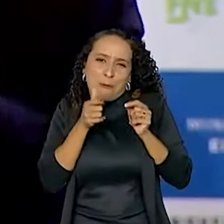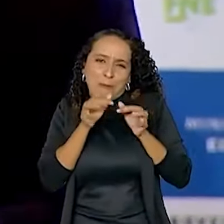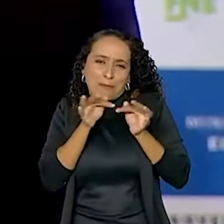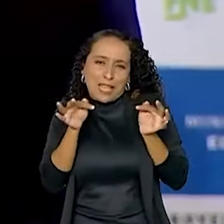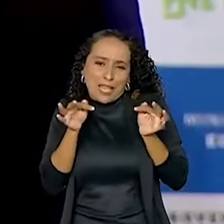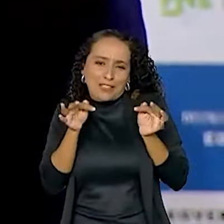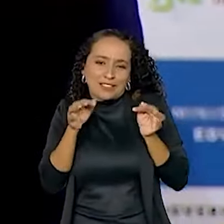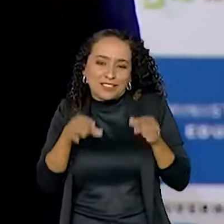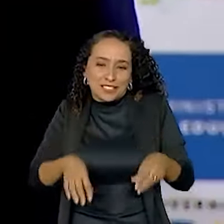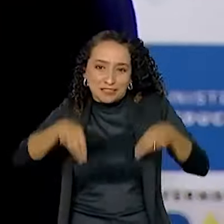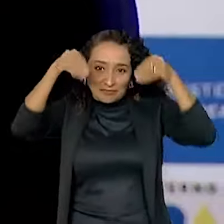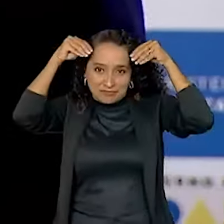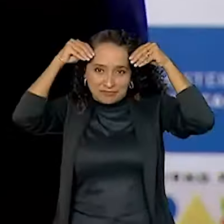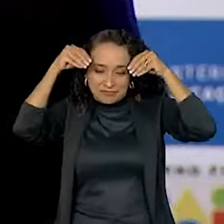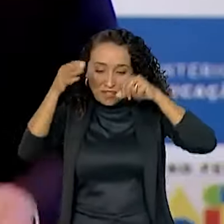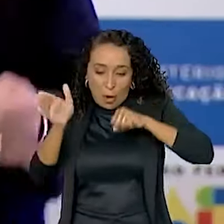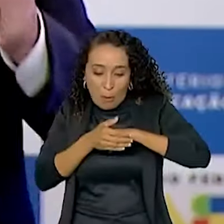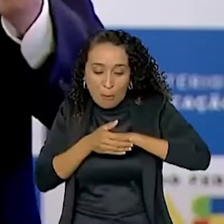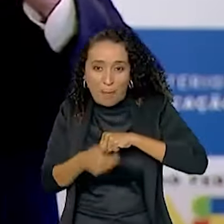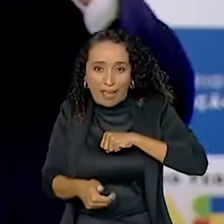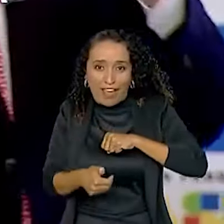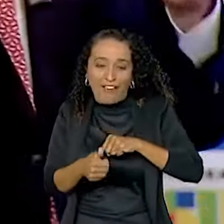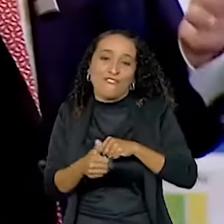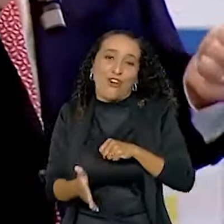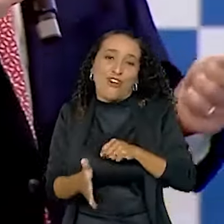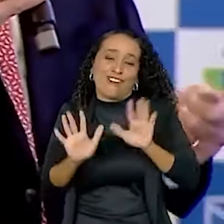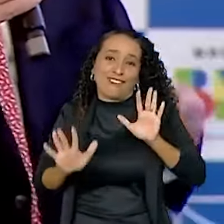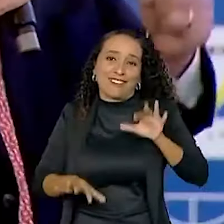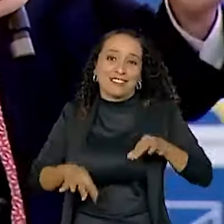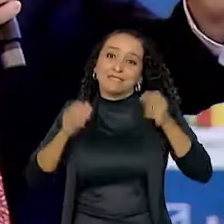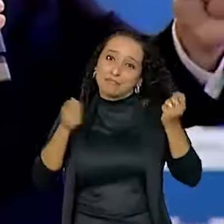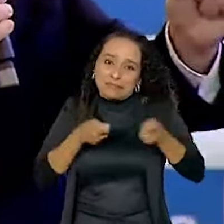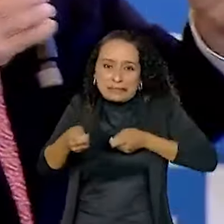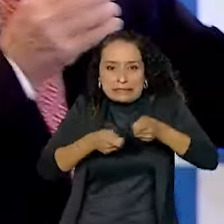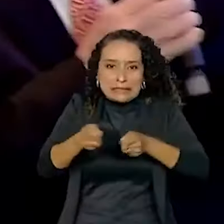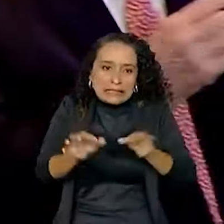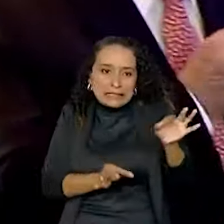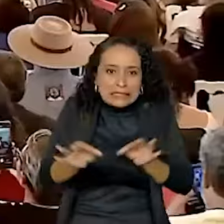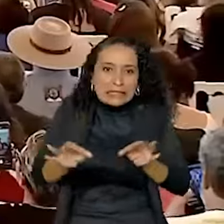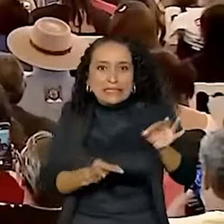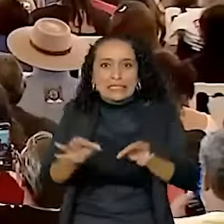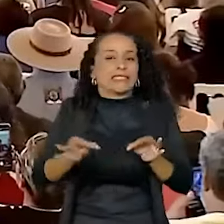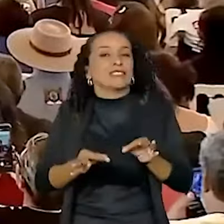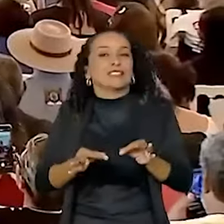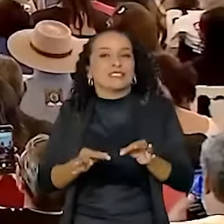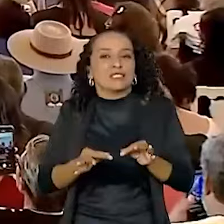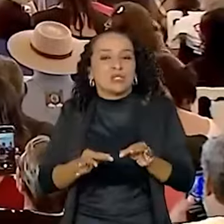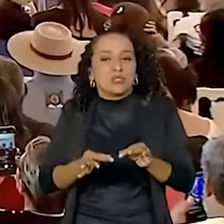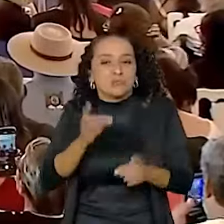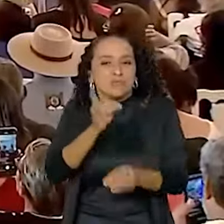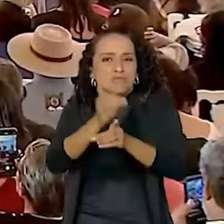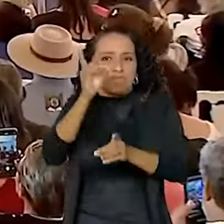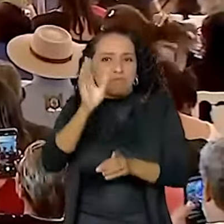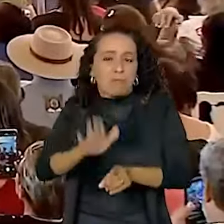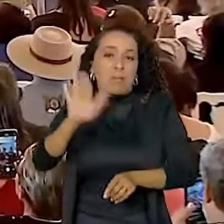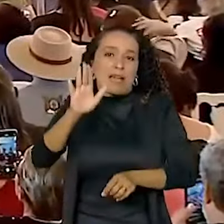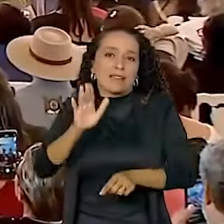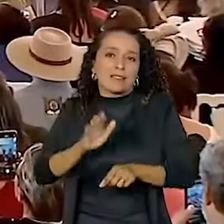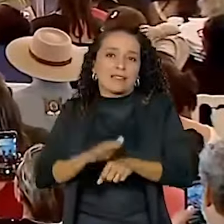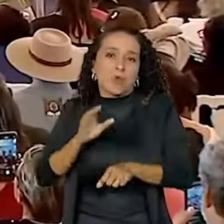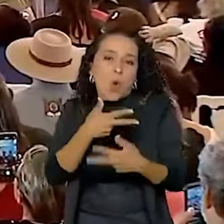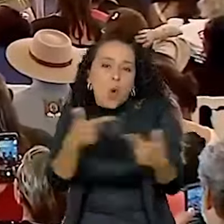cobrir a cabeça, você descobre o pé. Então nós temos que fazer mágica para ir definindo cada vez mais as